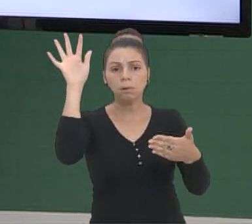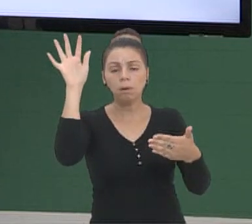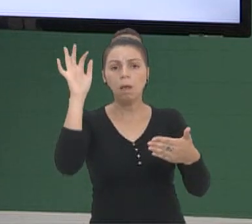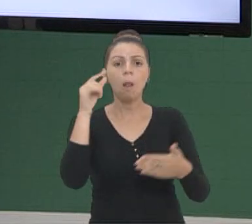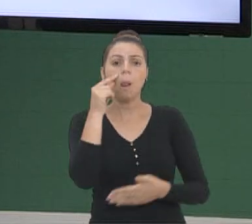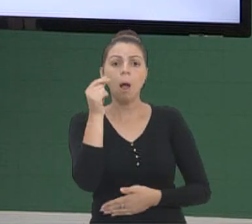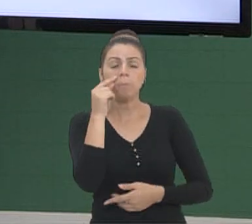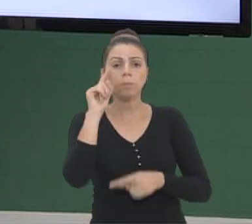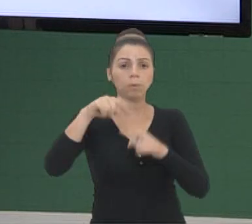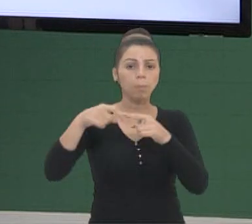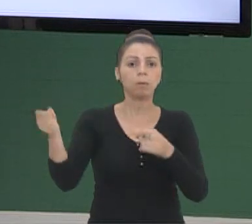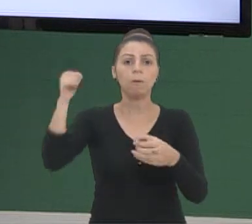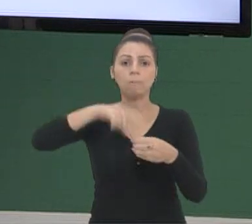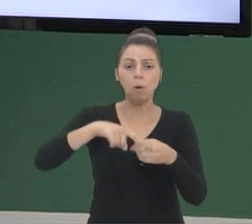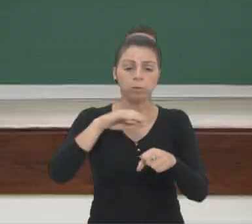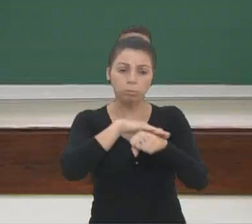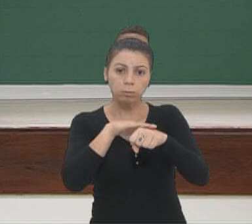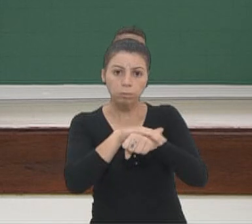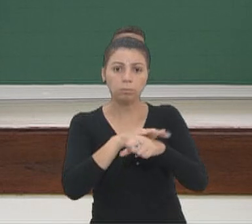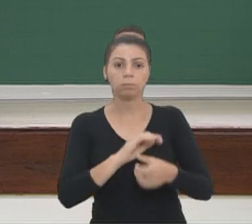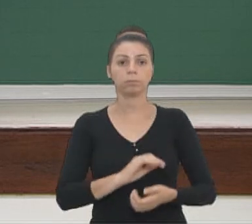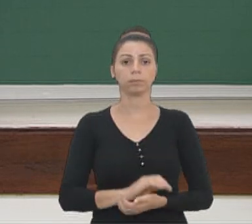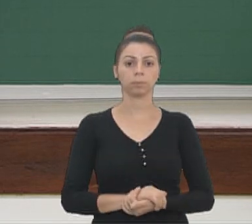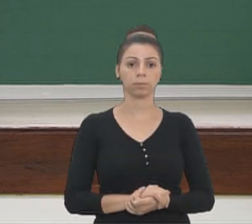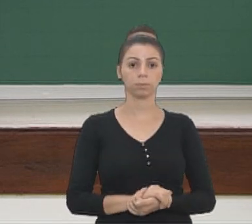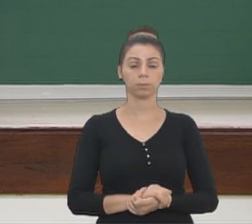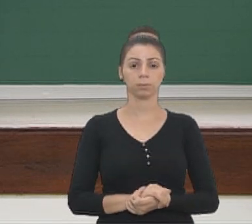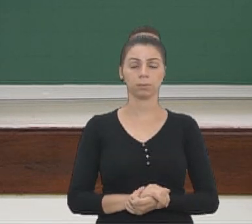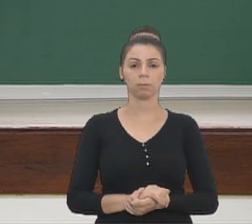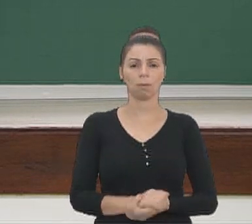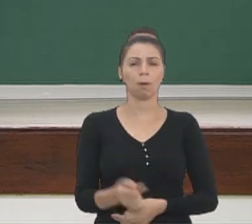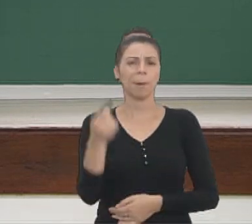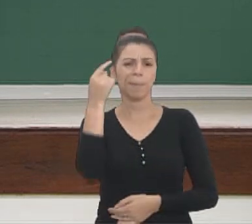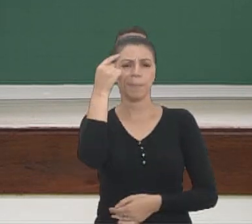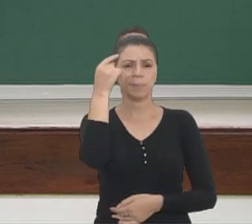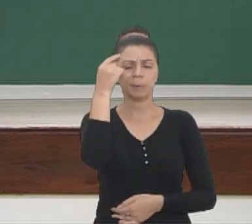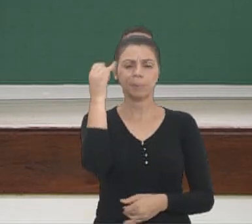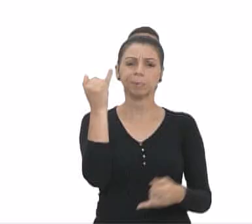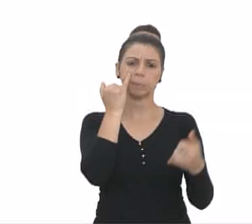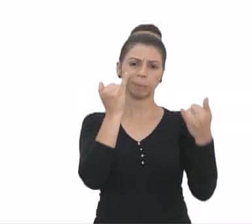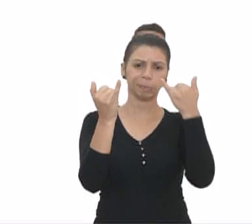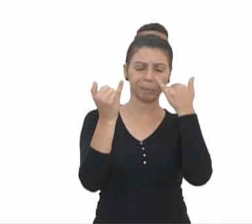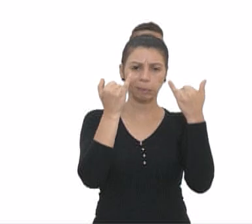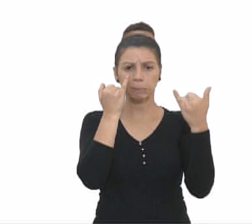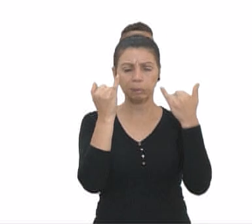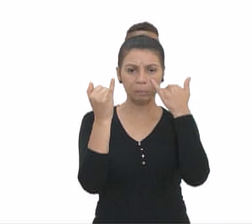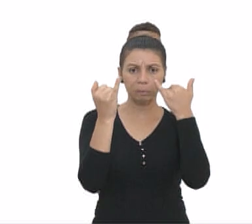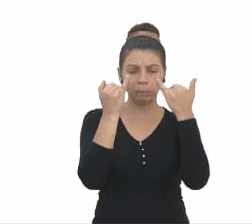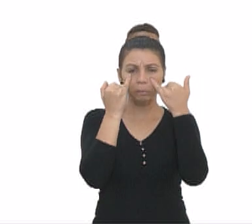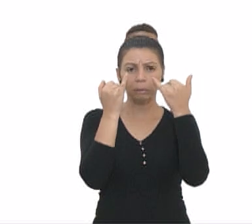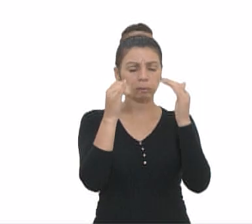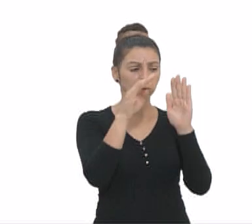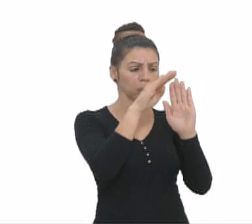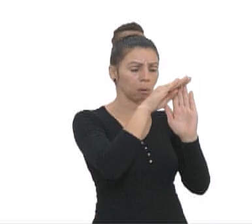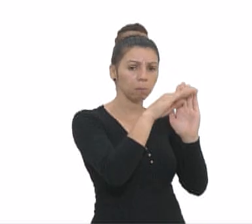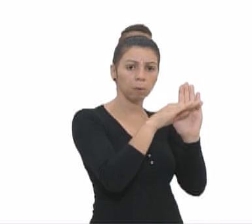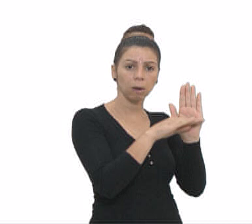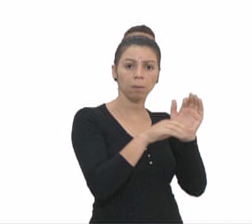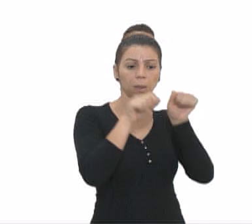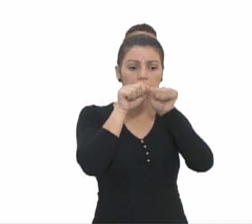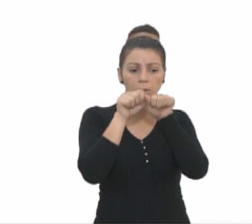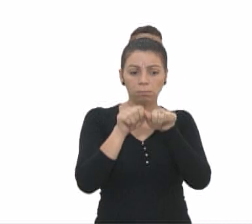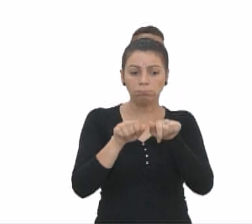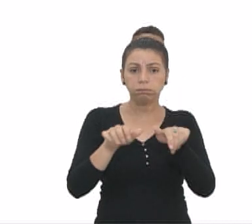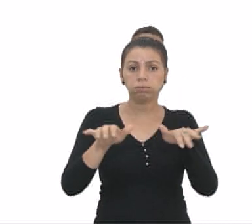gente conversa sobre ela. Vamos ler? Pensando na informação como elemento democrático,